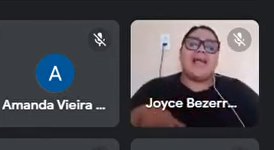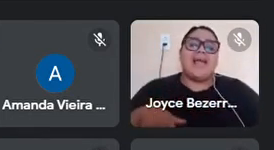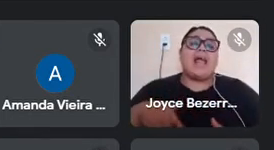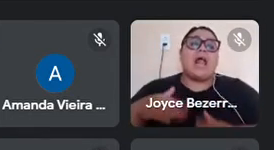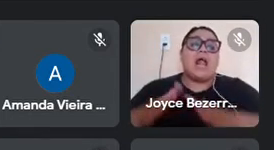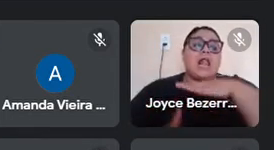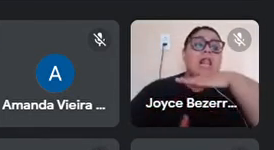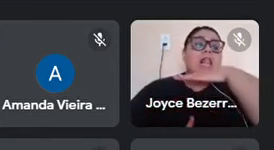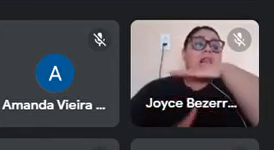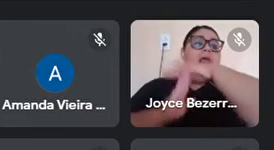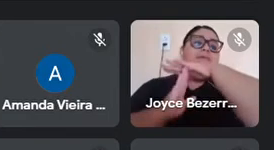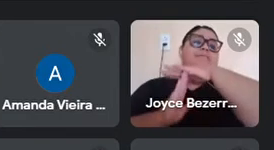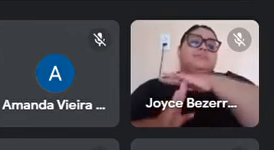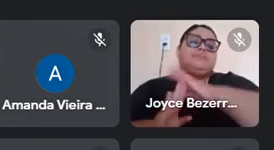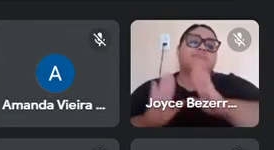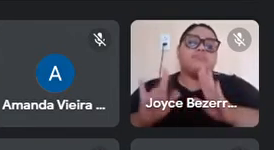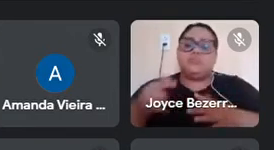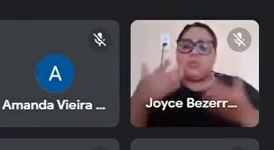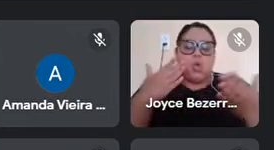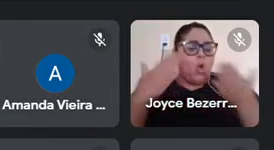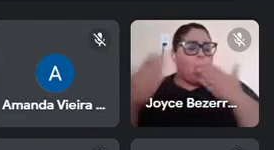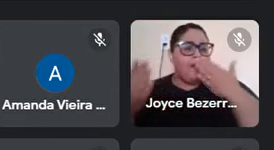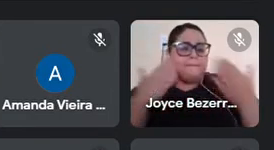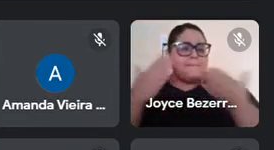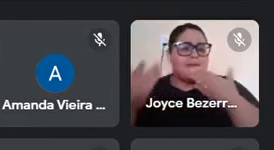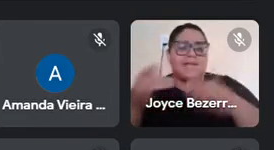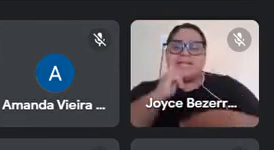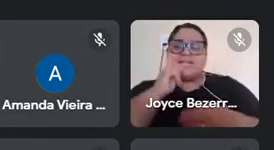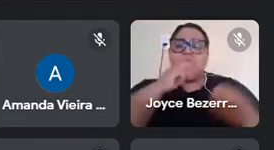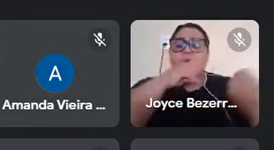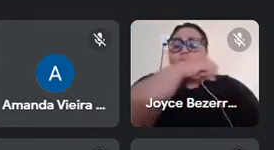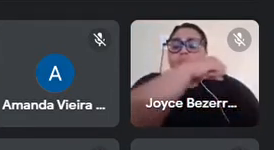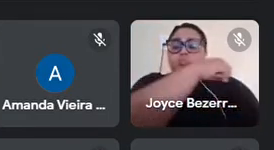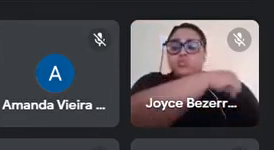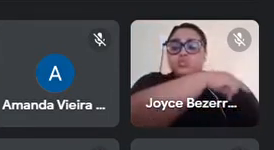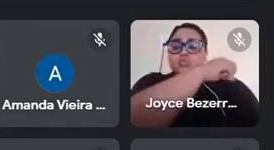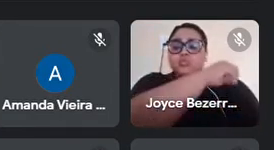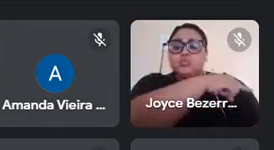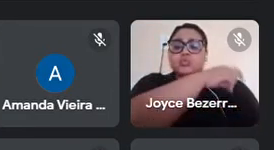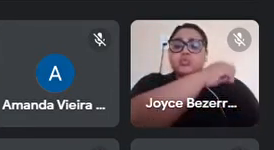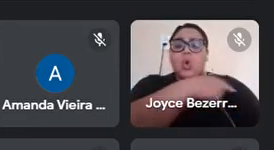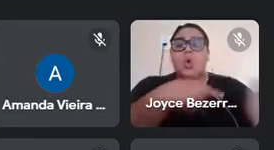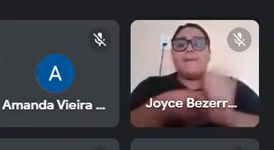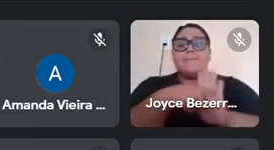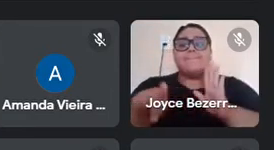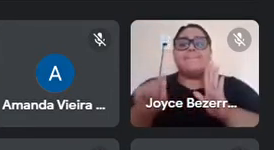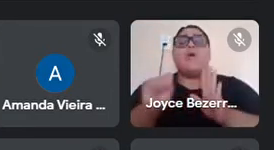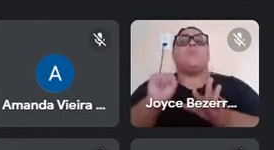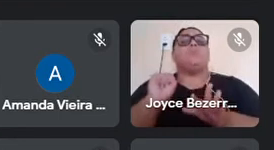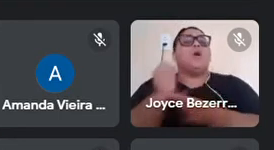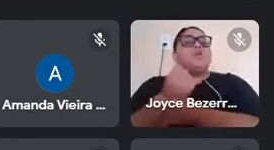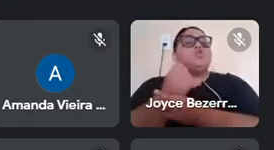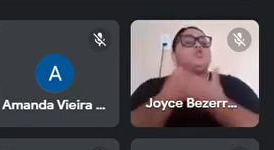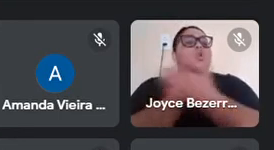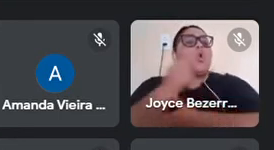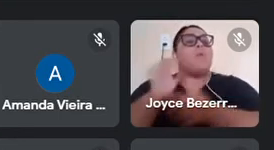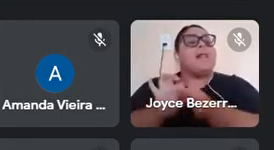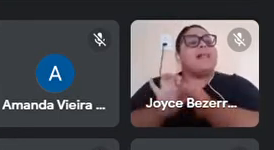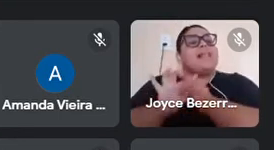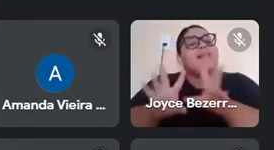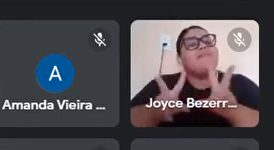elevado. Nada comparado à produção de um soro de anticorpos livres prontos, né, que é o caso